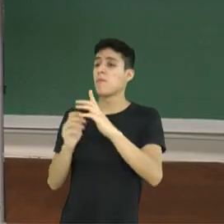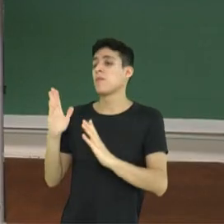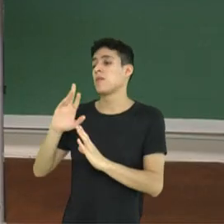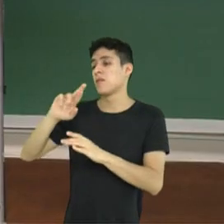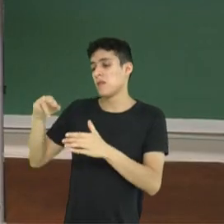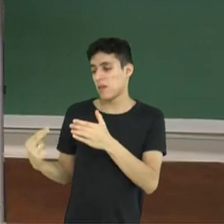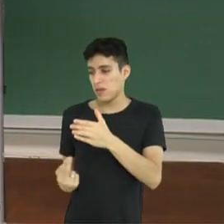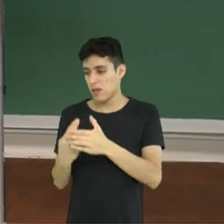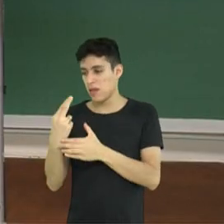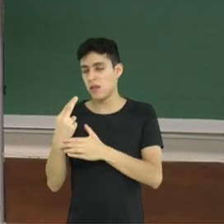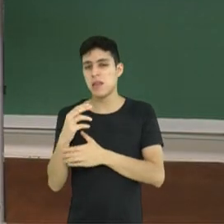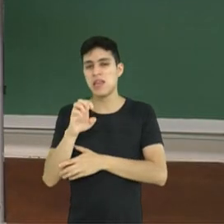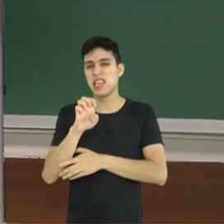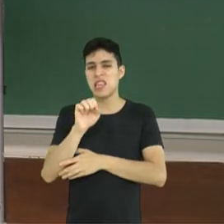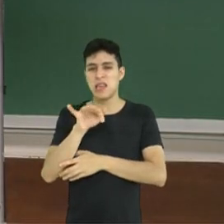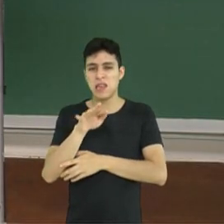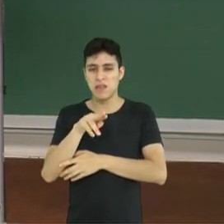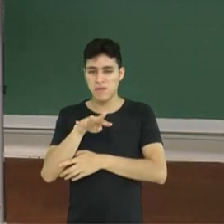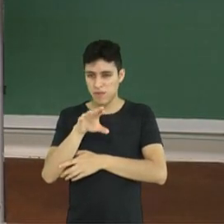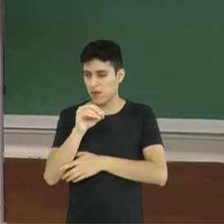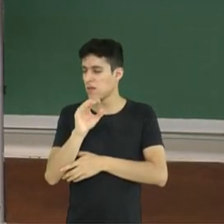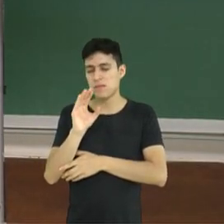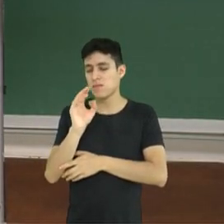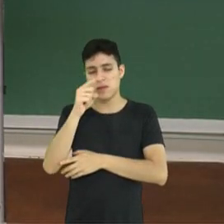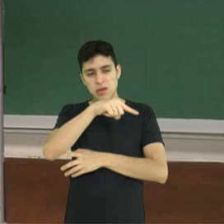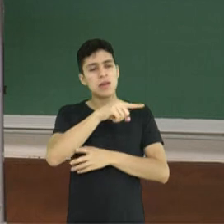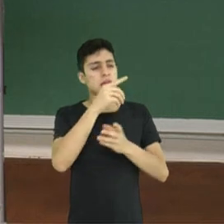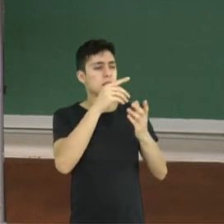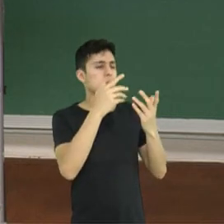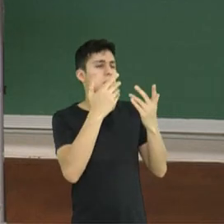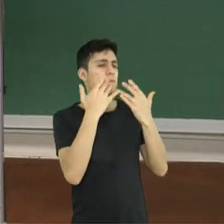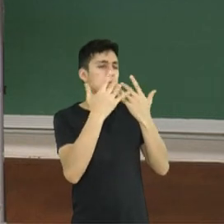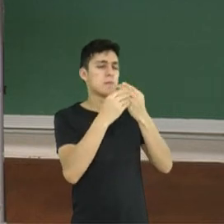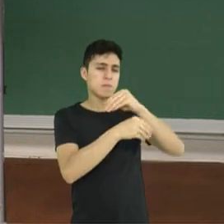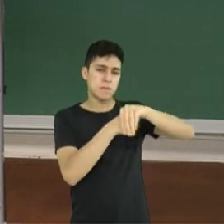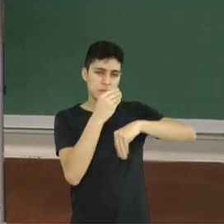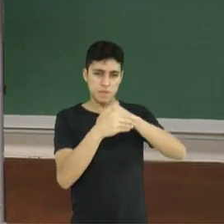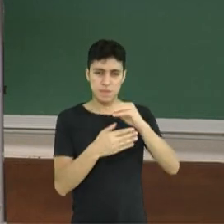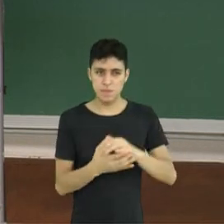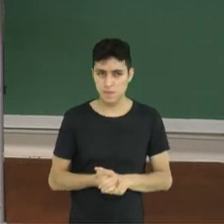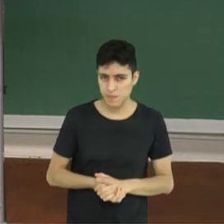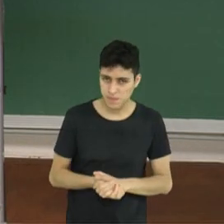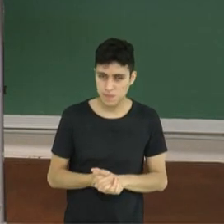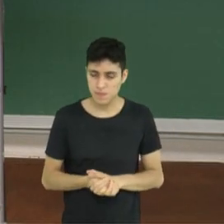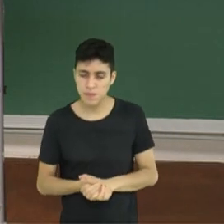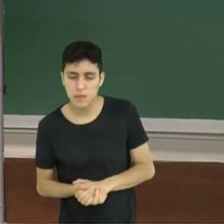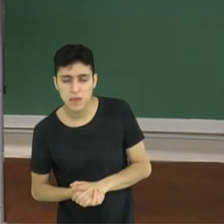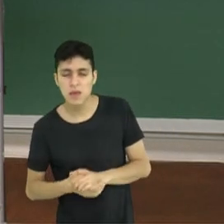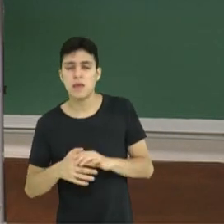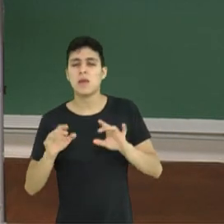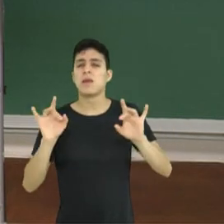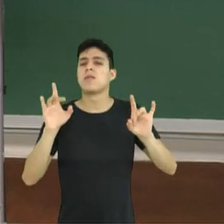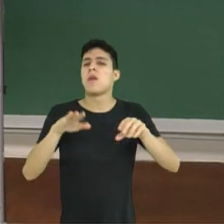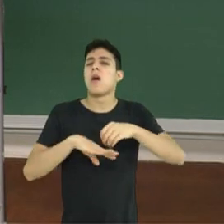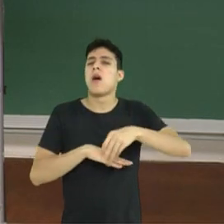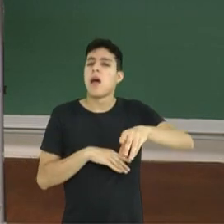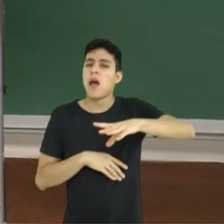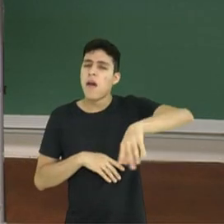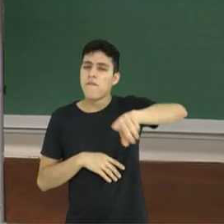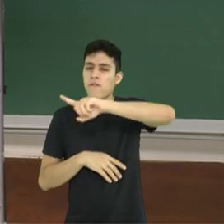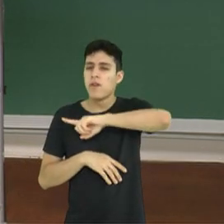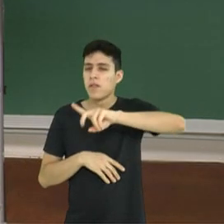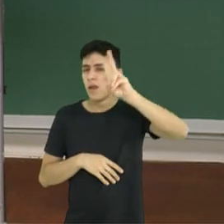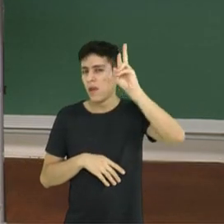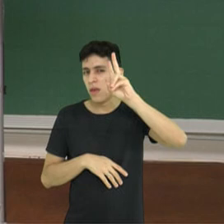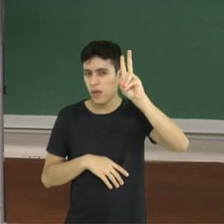Renascimento o famoso sfumato né e antes da gente falar para os artistas pessoal Vale lembrar que